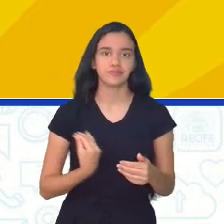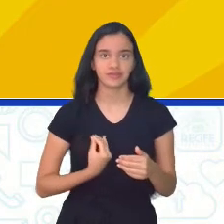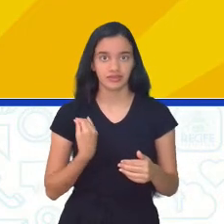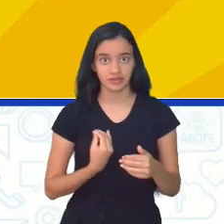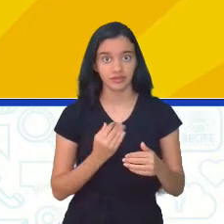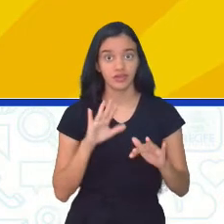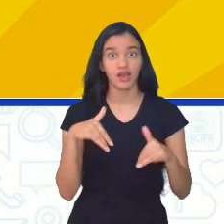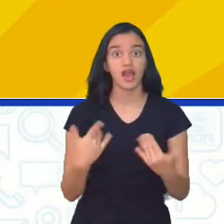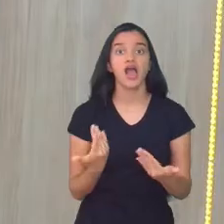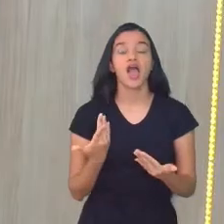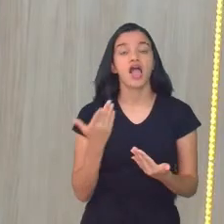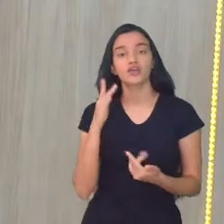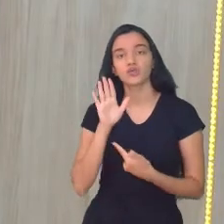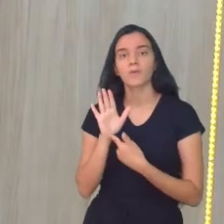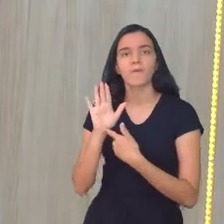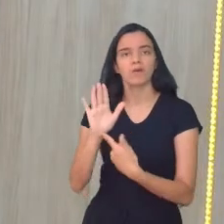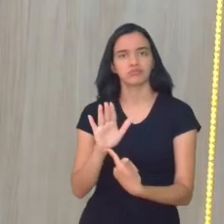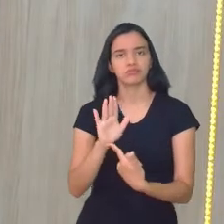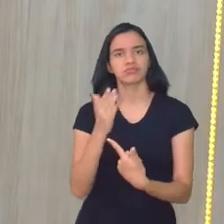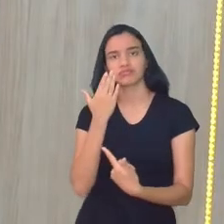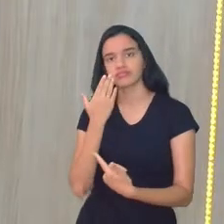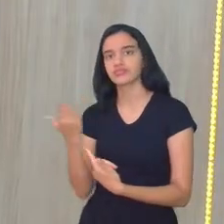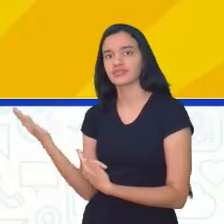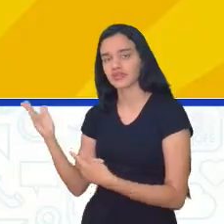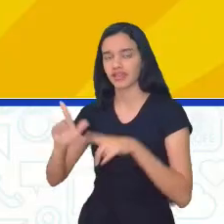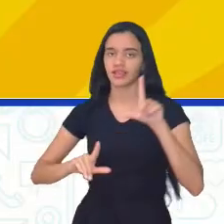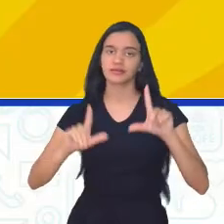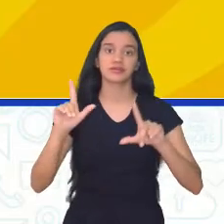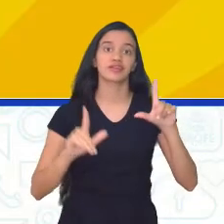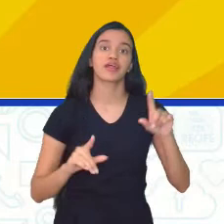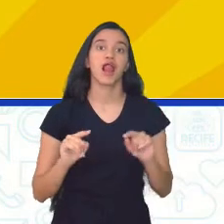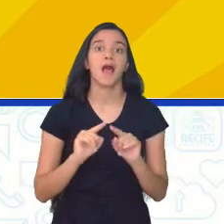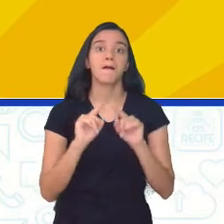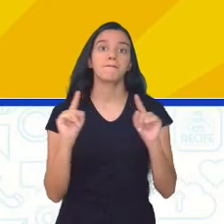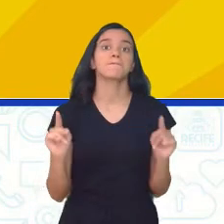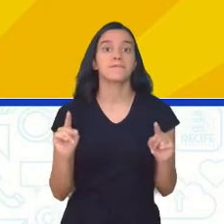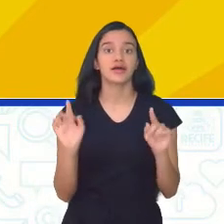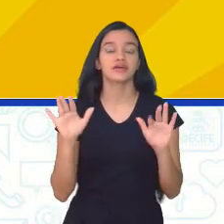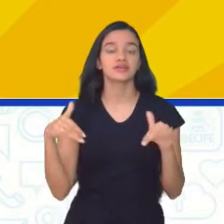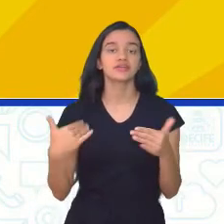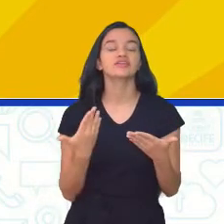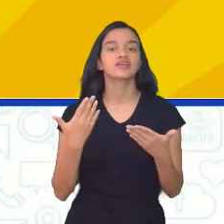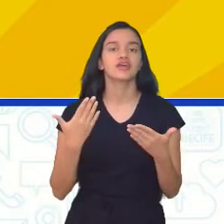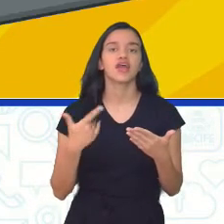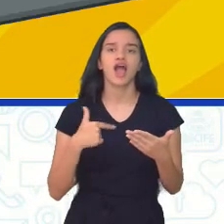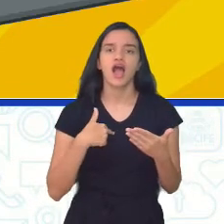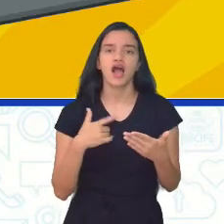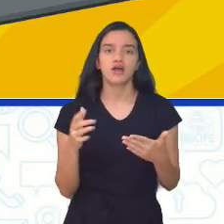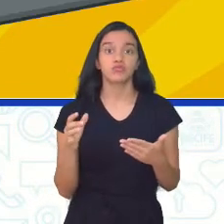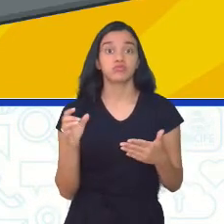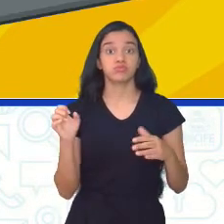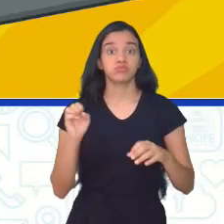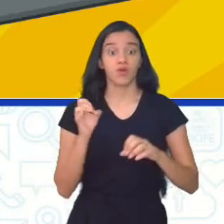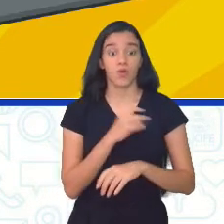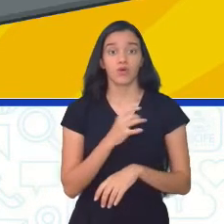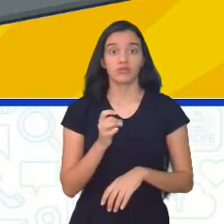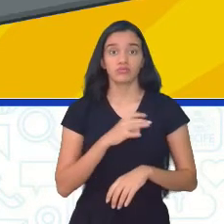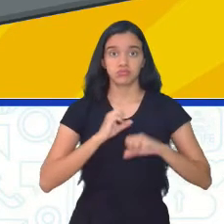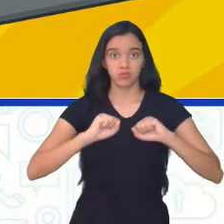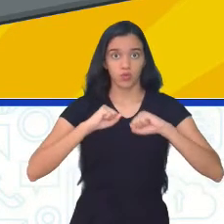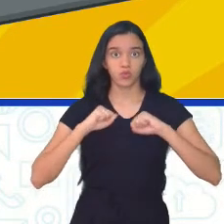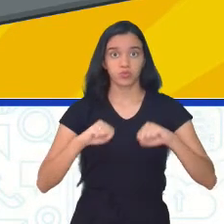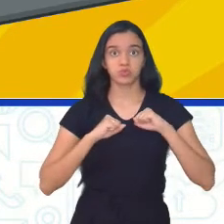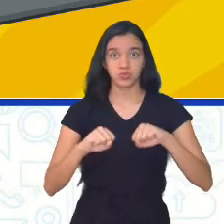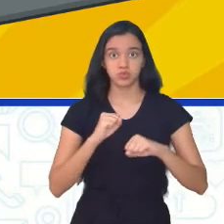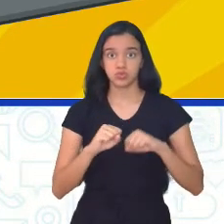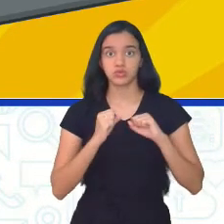atividades que eu estou expondo aí, não é, através aí dessa tela. Mas, a respeito da adrenalina, foi feito um